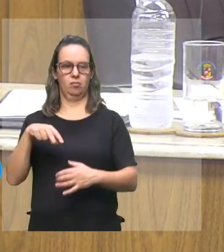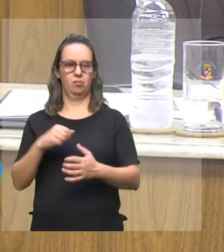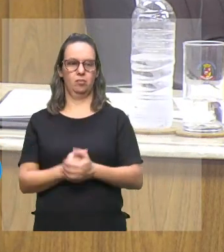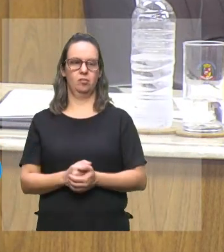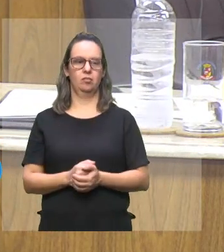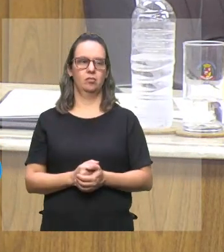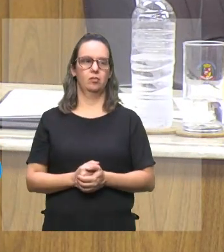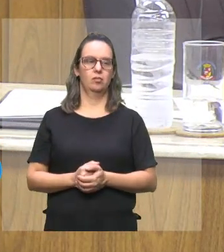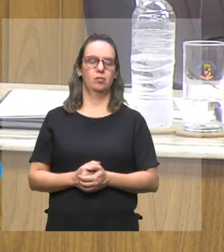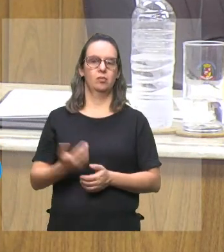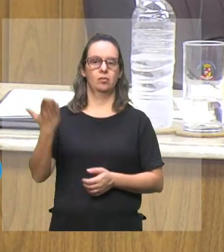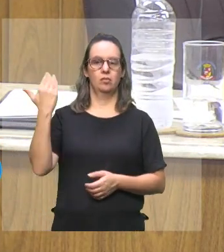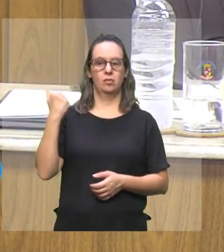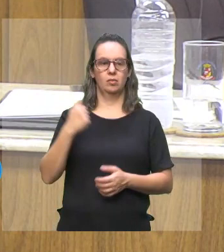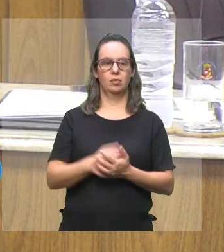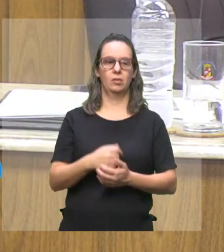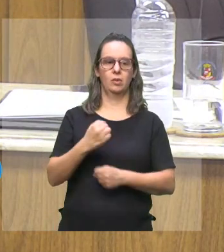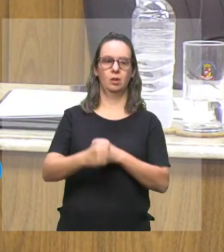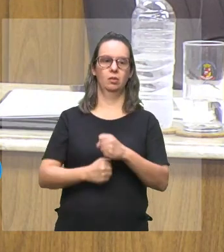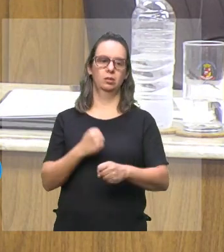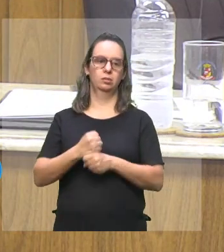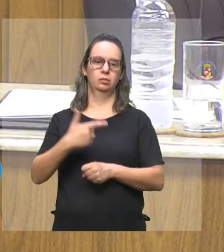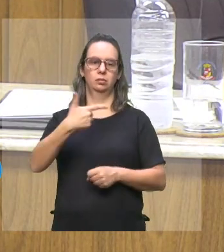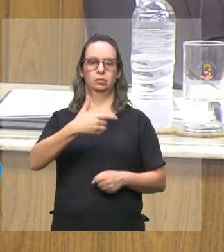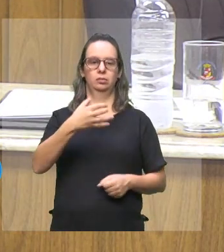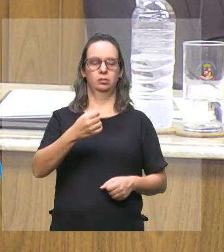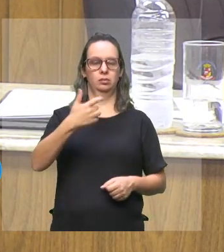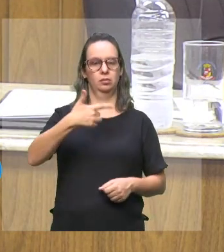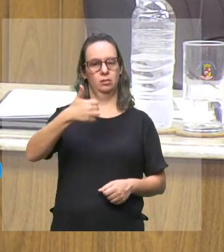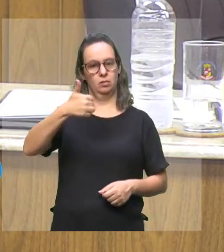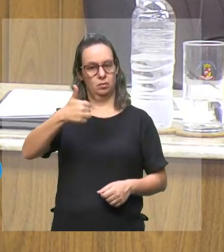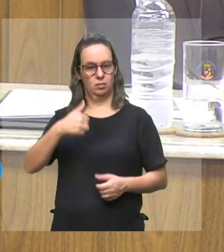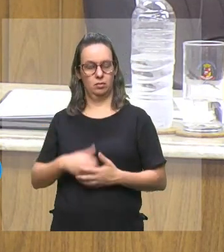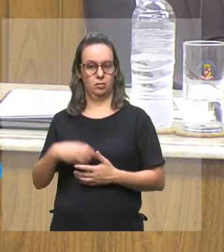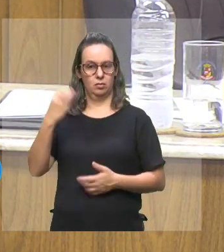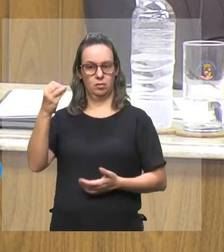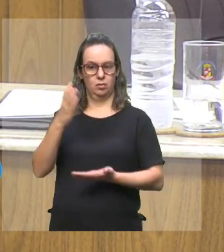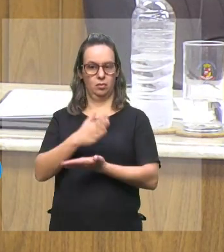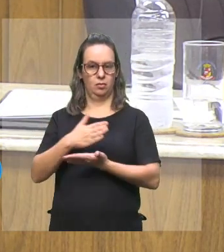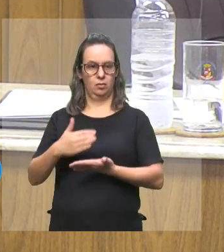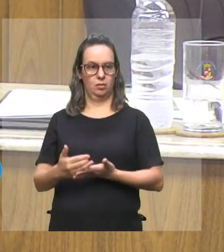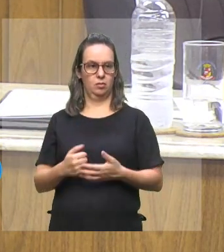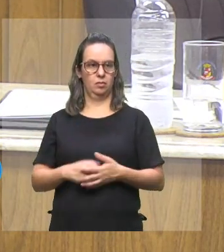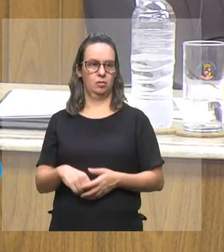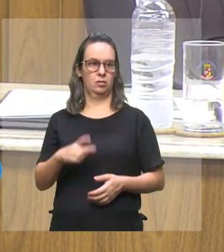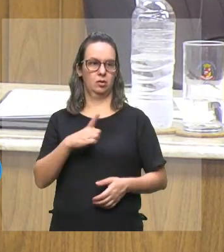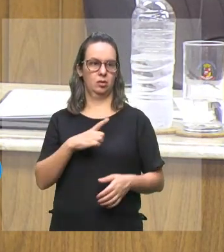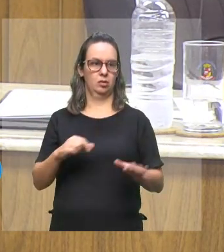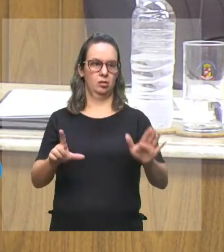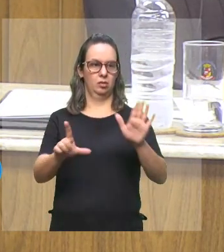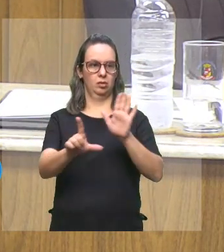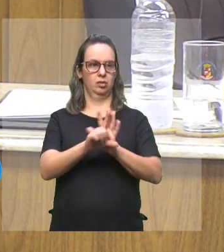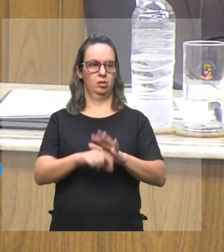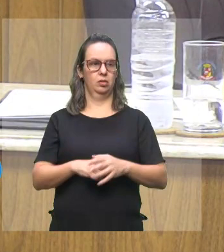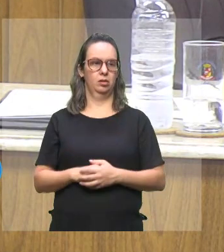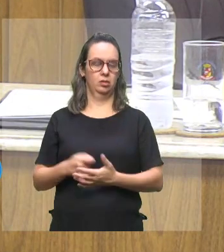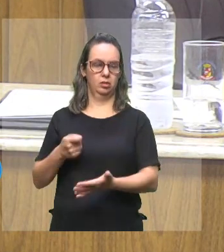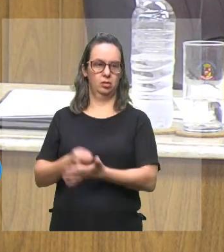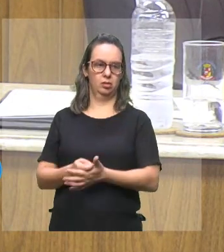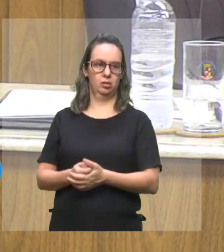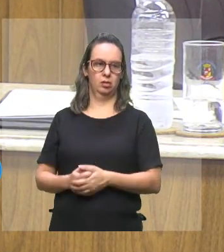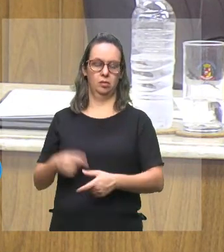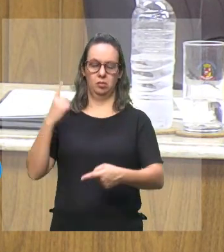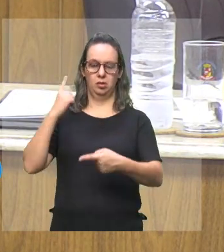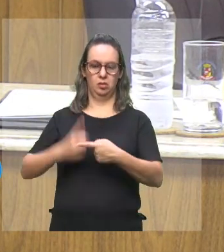Gerson foi autor de uma lei que determinava a proibição de inauguração de obras públicas que não